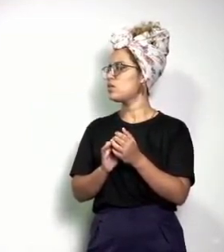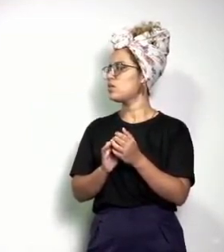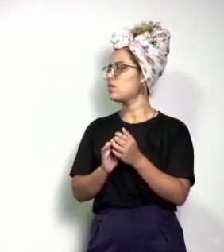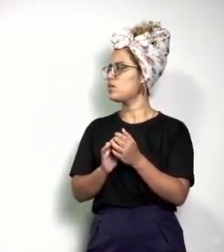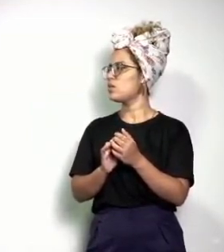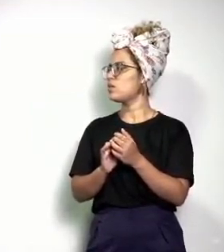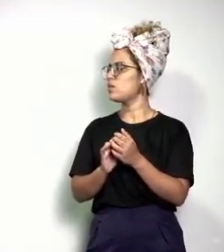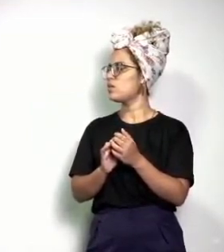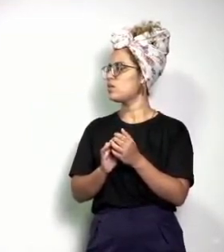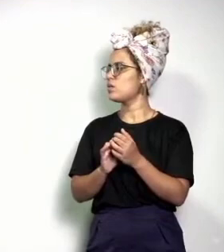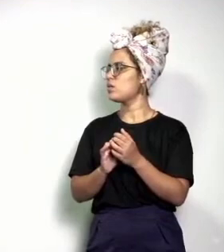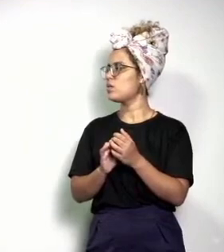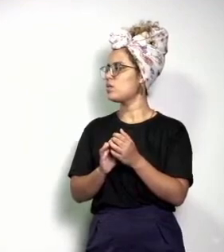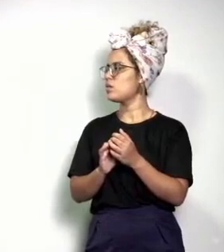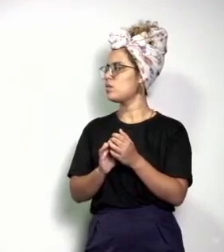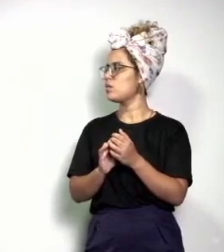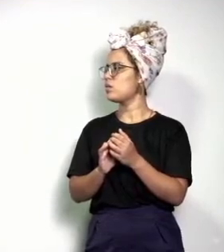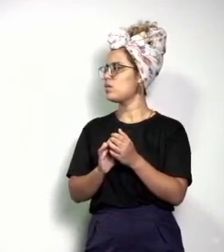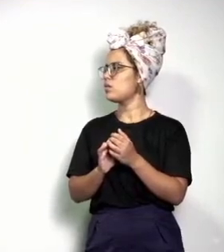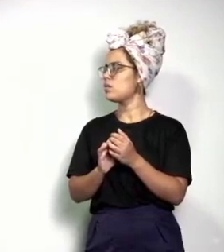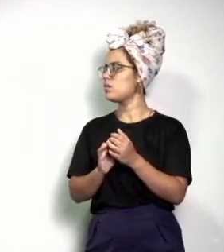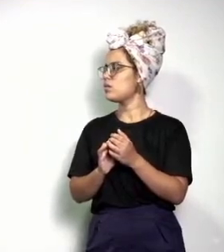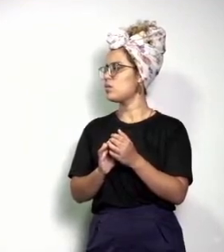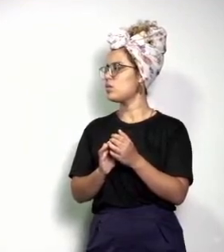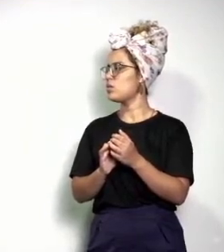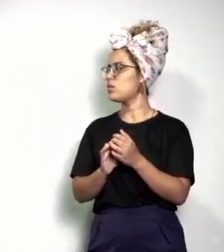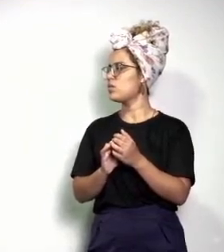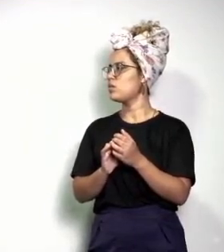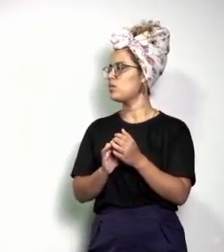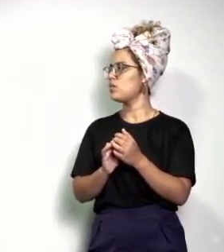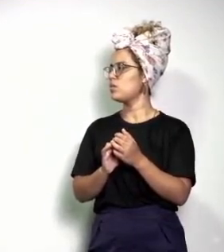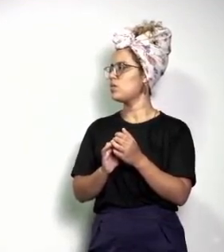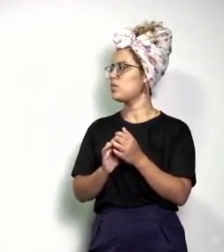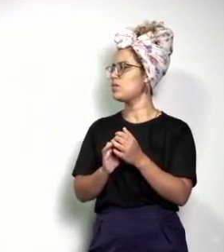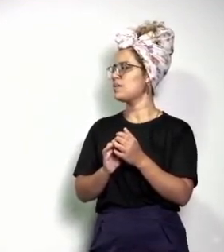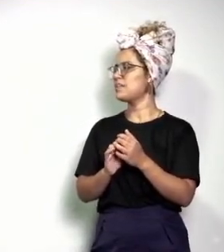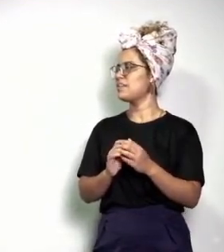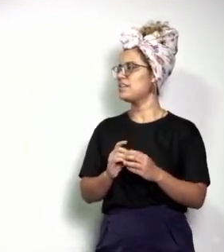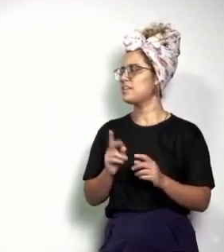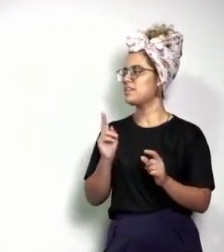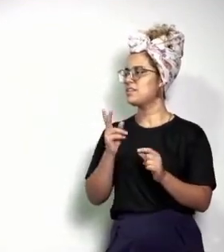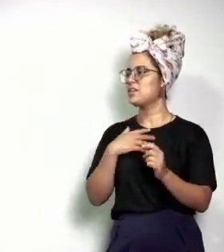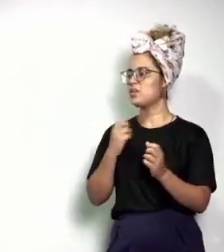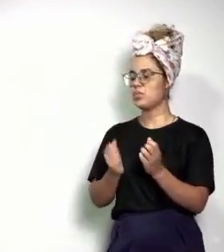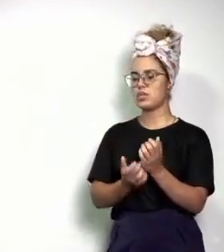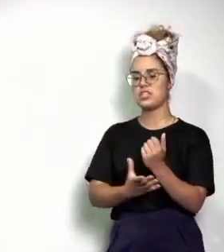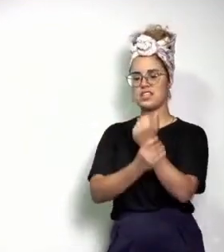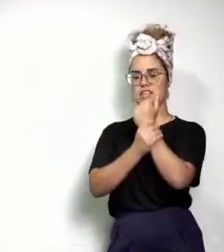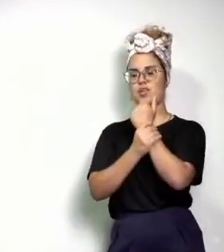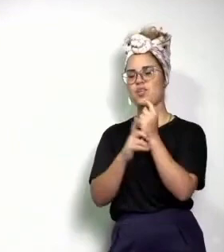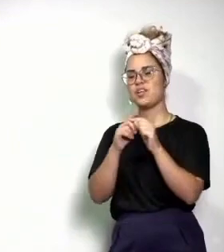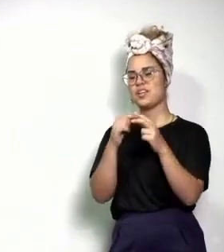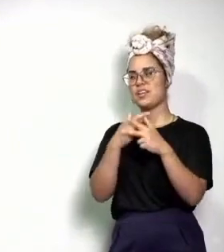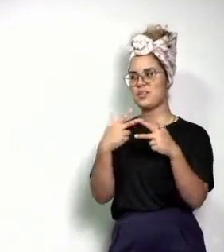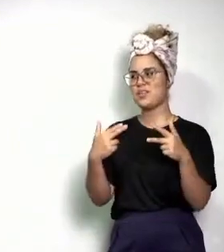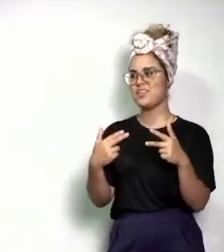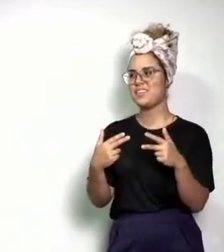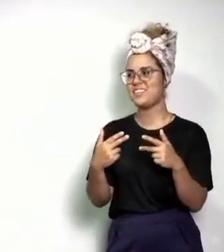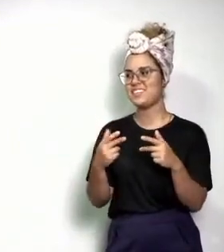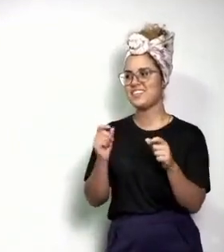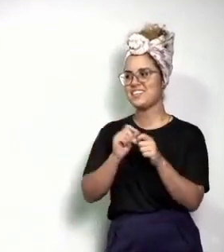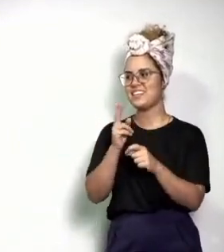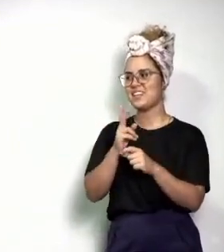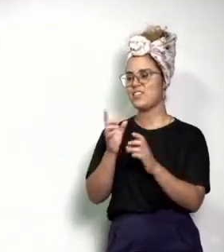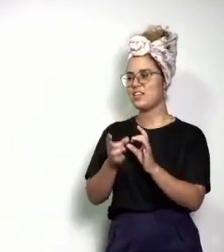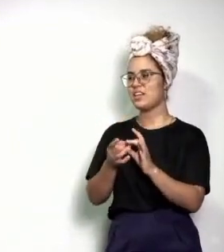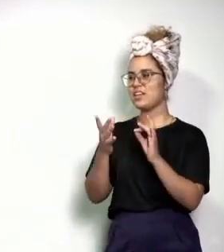pode abrir o braço articulado para abrir... Não, para abrir, você abre isso. Aí, sempre segurando o equipamento. Você pode